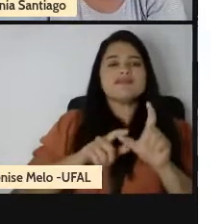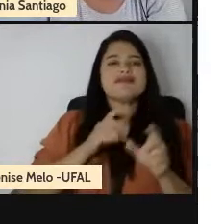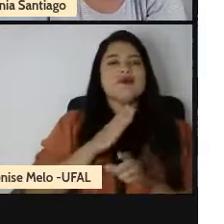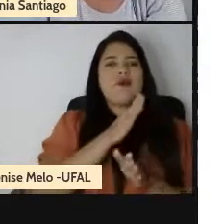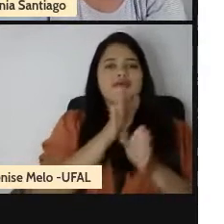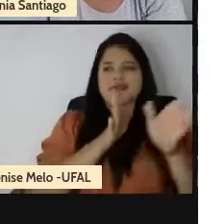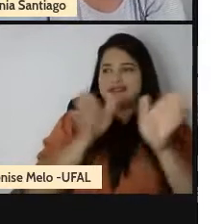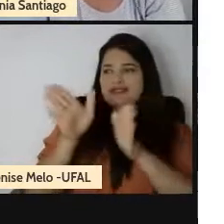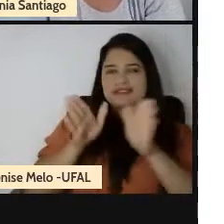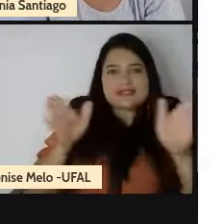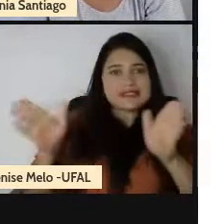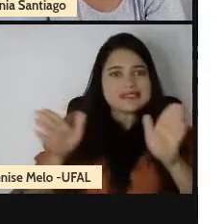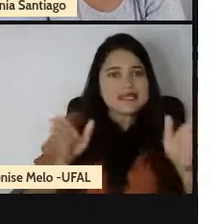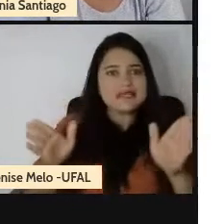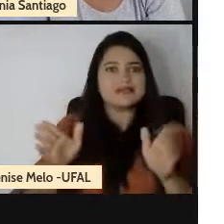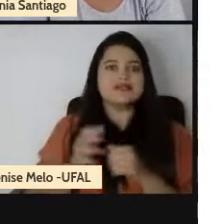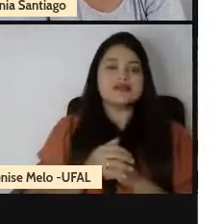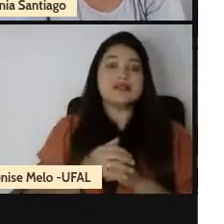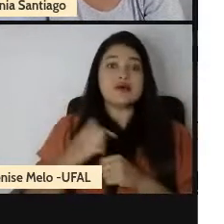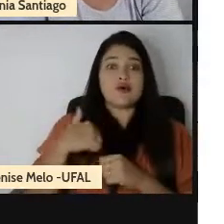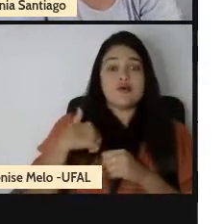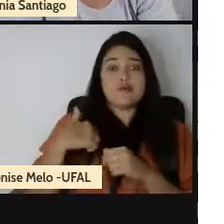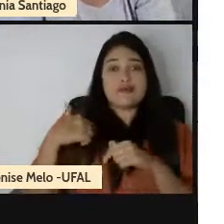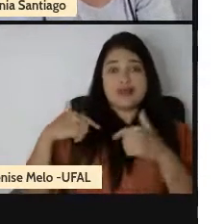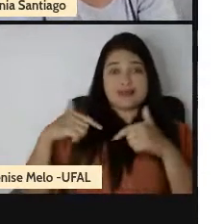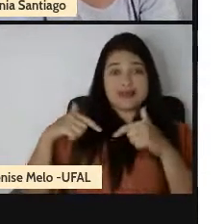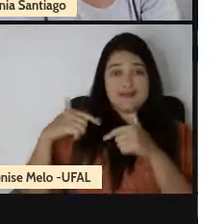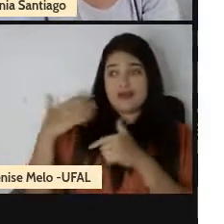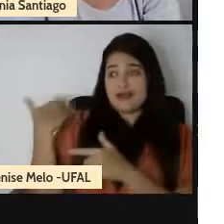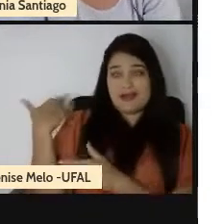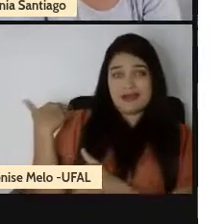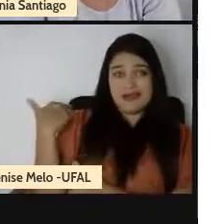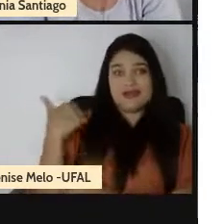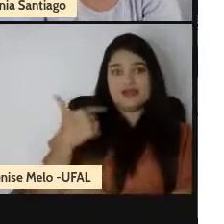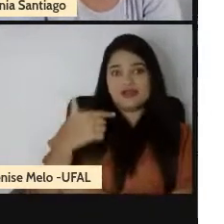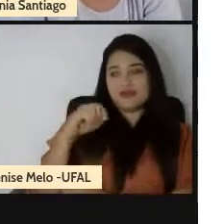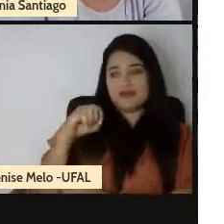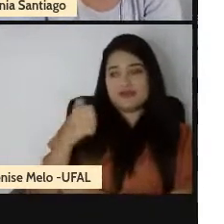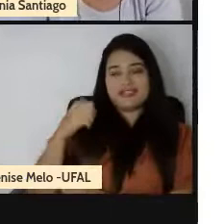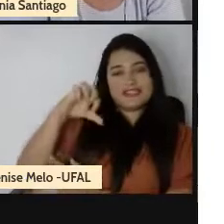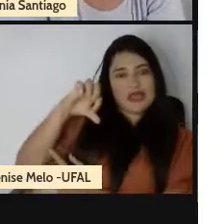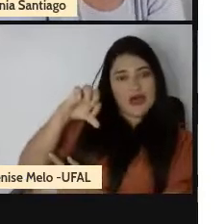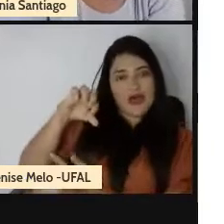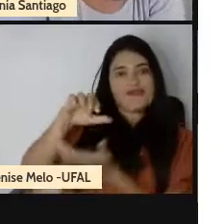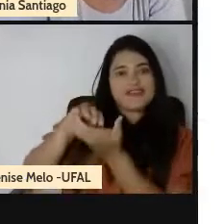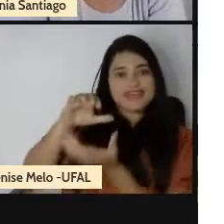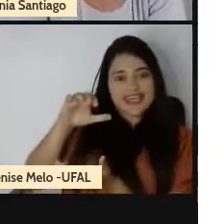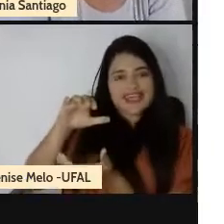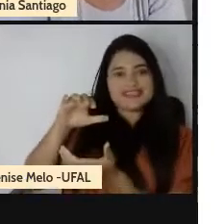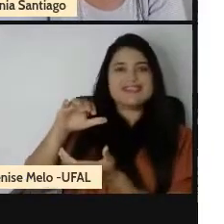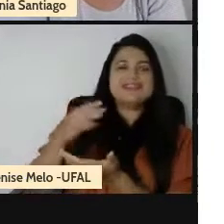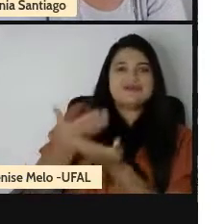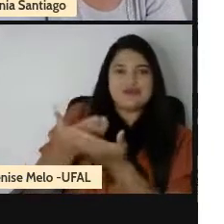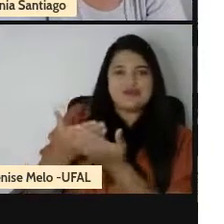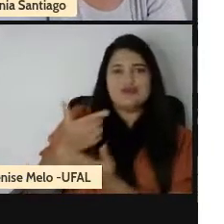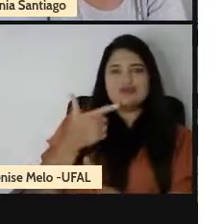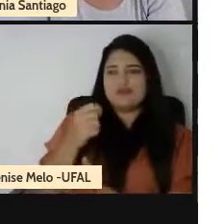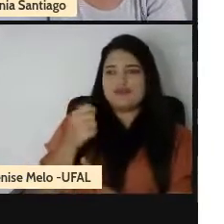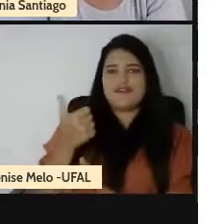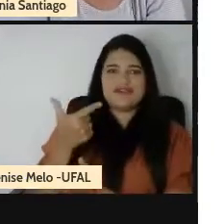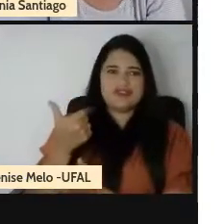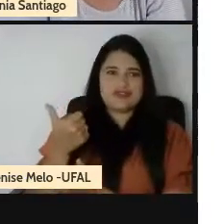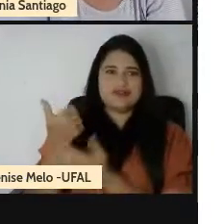parte desse trabalho que eu fiz em 2019 e também um pouco do que foi descrito na tese em 2021. Pode passar, por